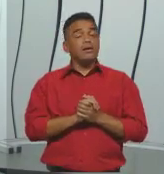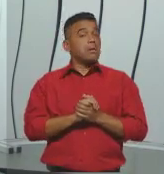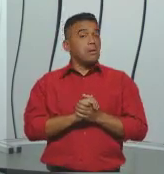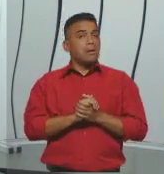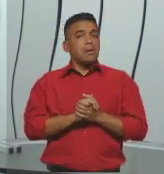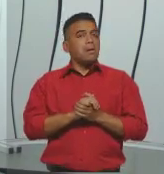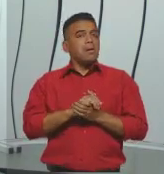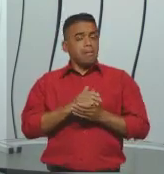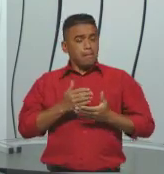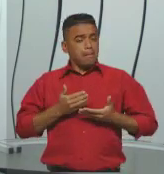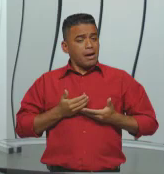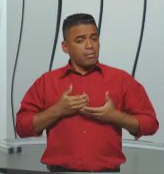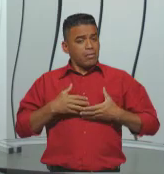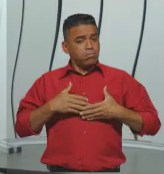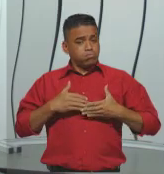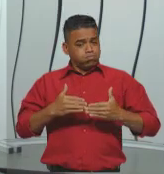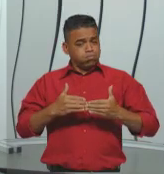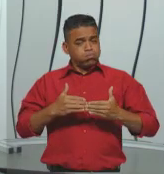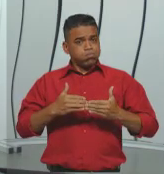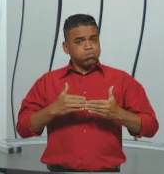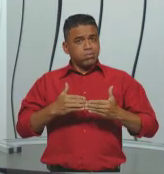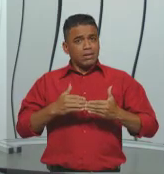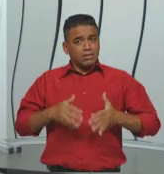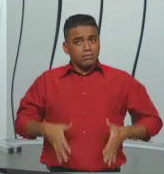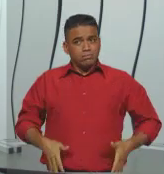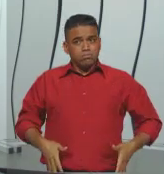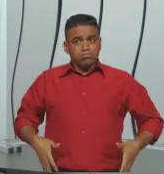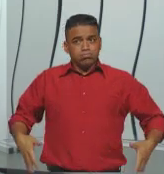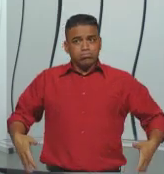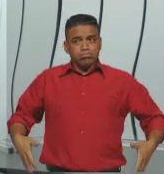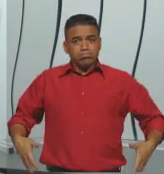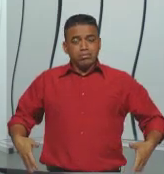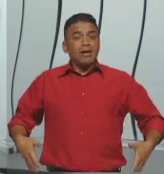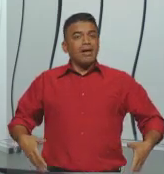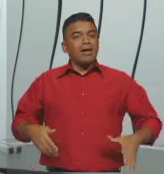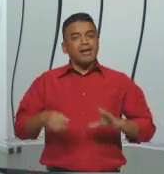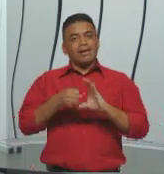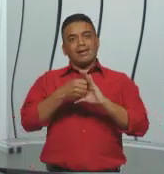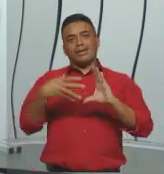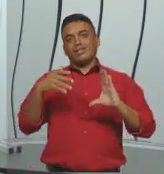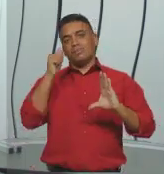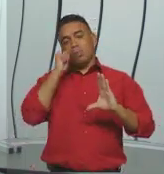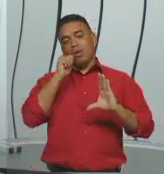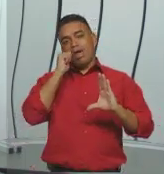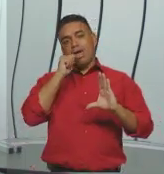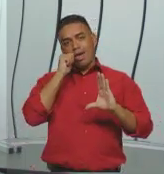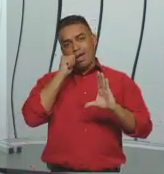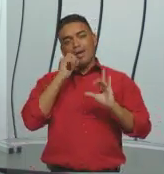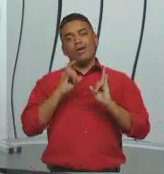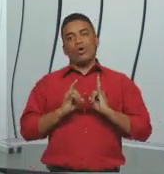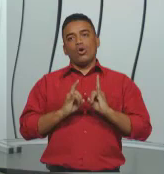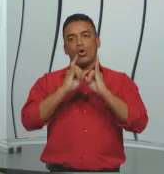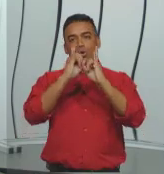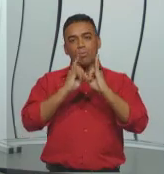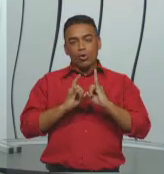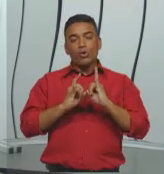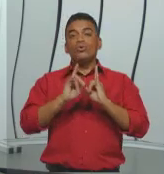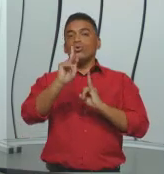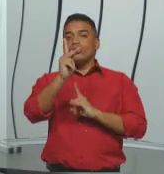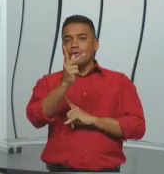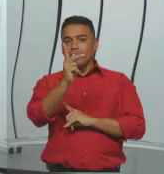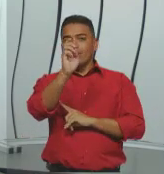mamas, o desenvolvimento de quadris mais largos, as características femininas estão relacionadas a esse hormônio, o